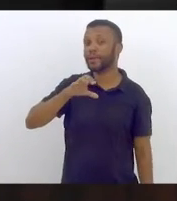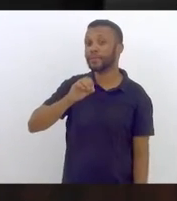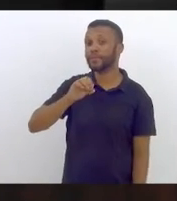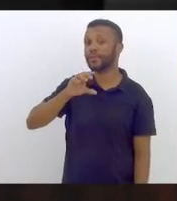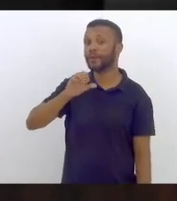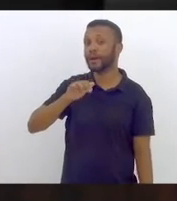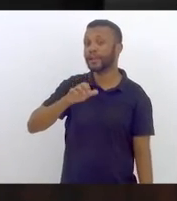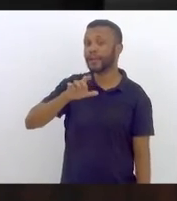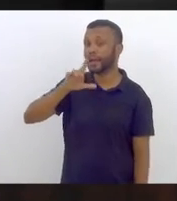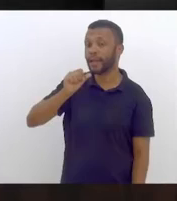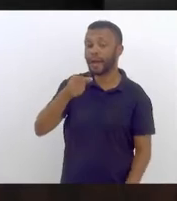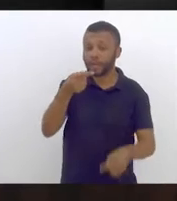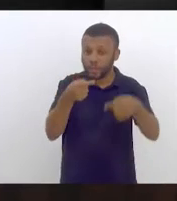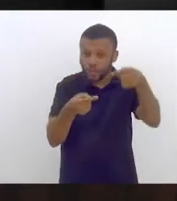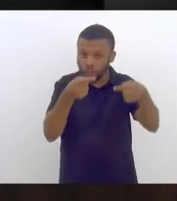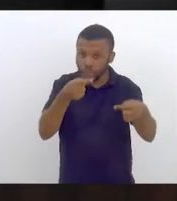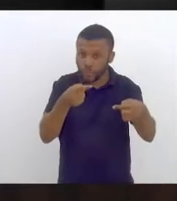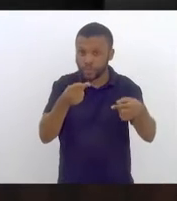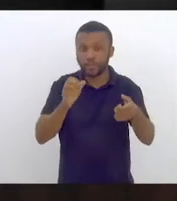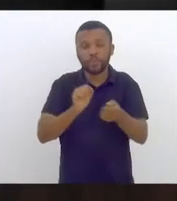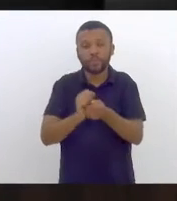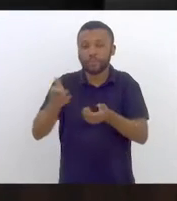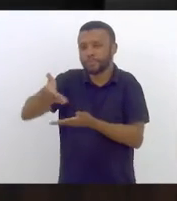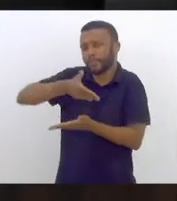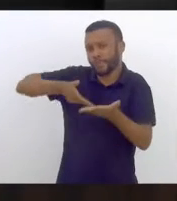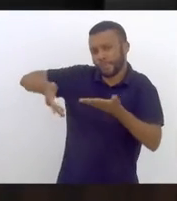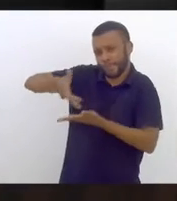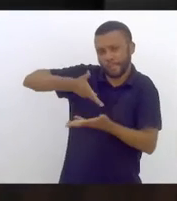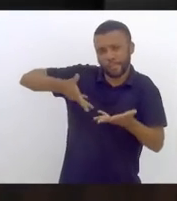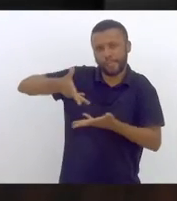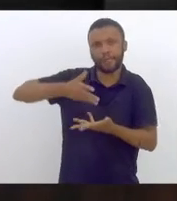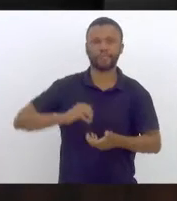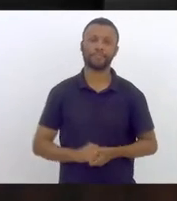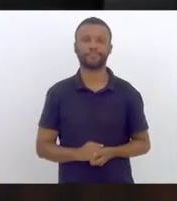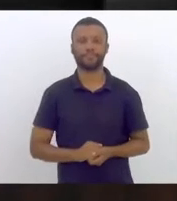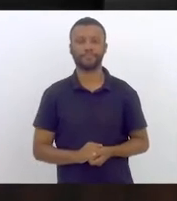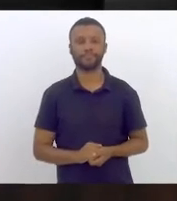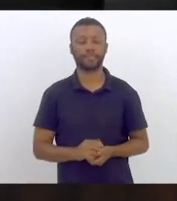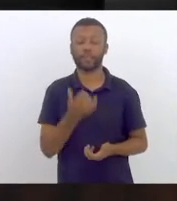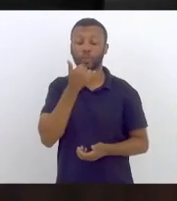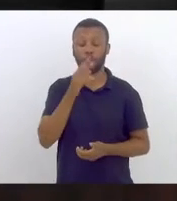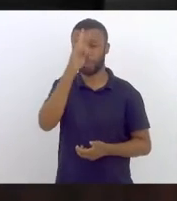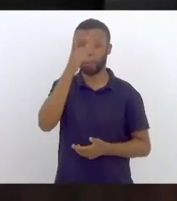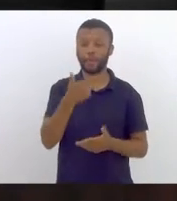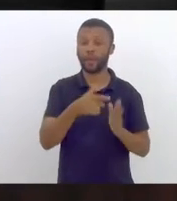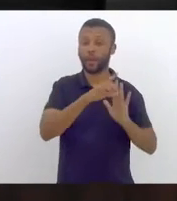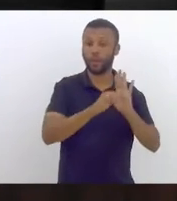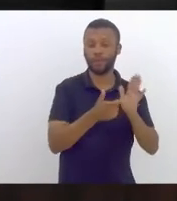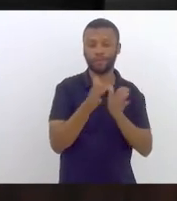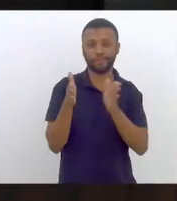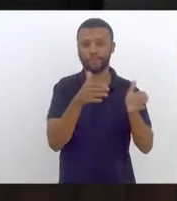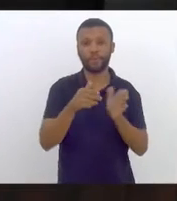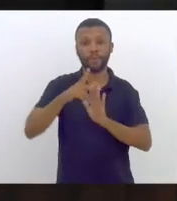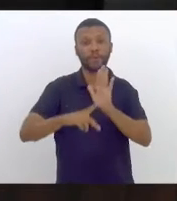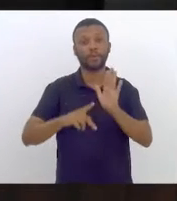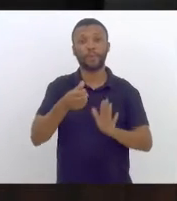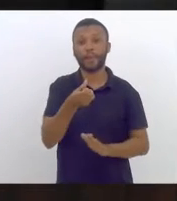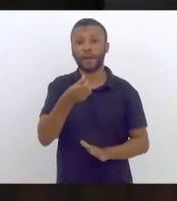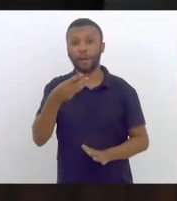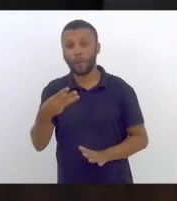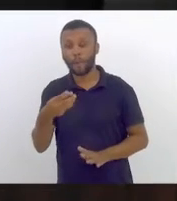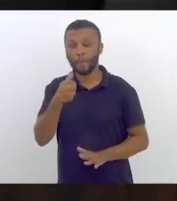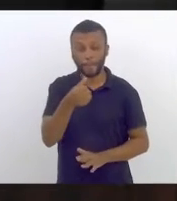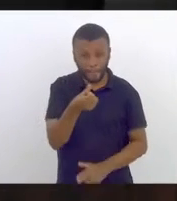juntos com o PPA. Perdão, pela LOA. Projeto de Lei 6413 de 22, de autoria do